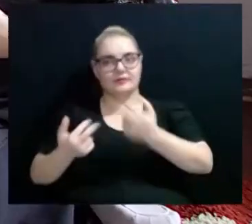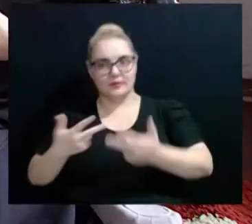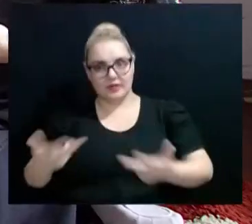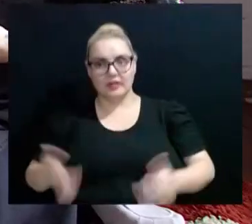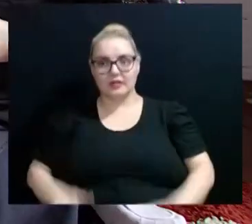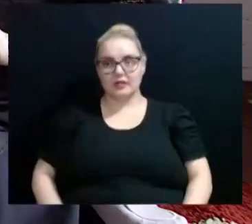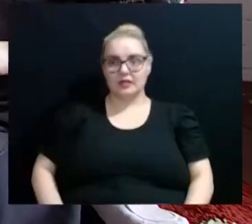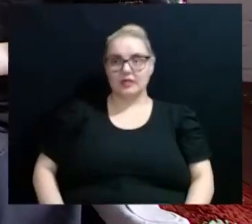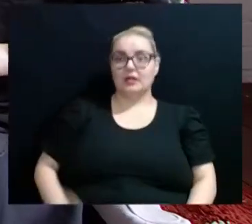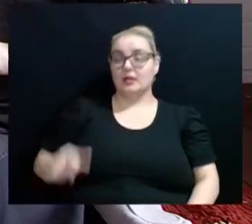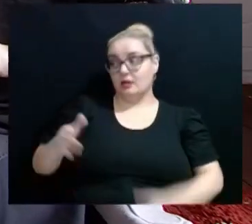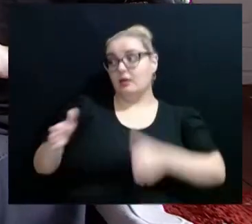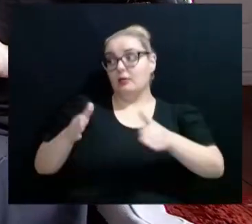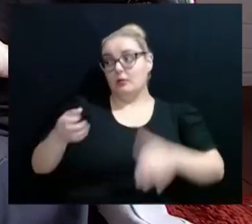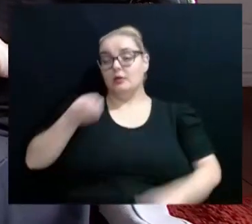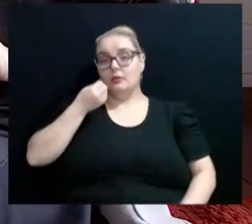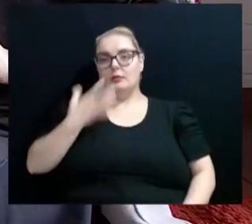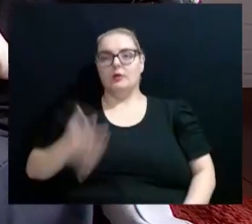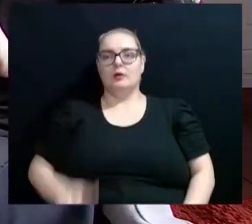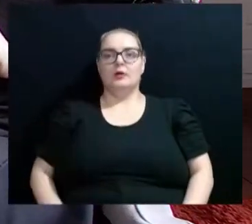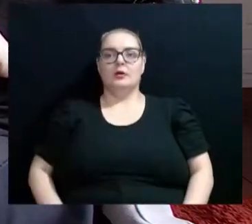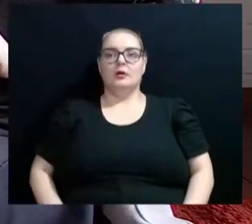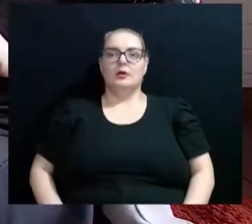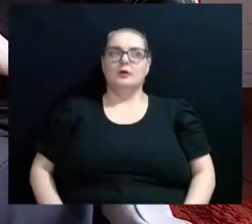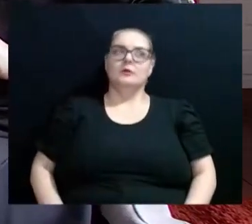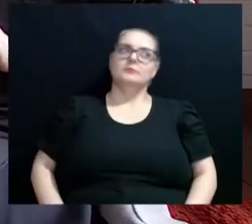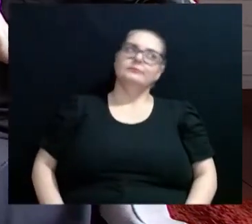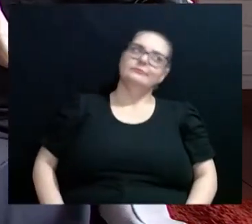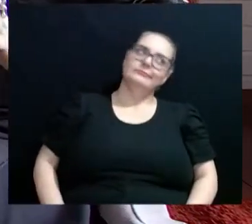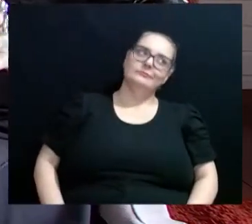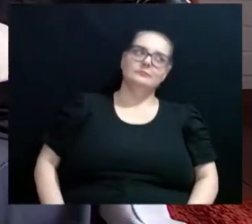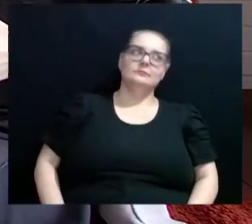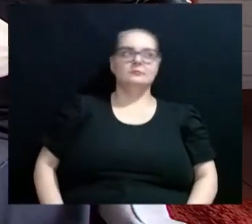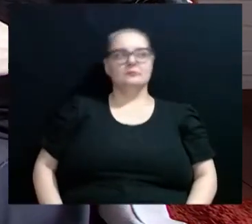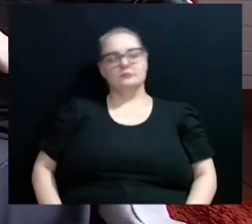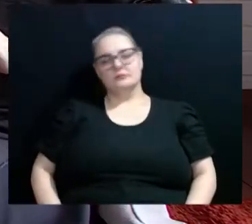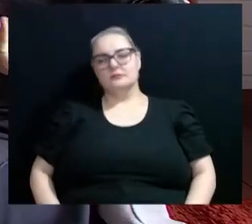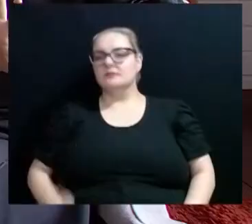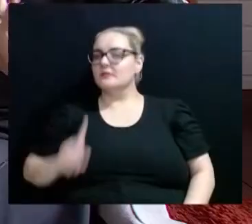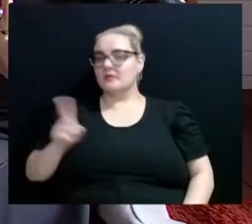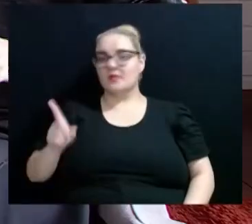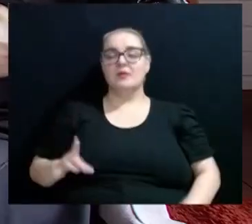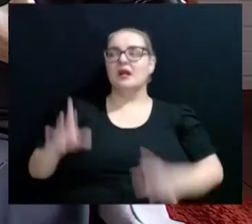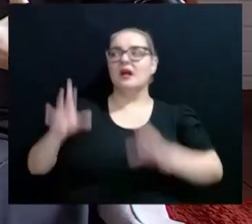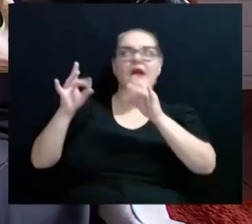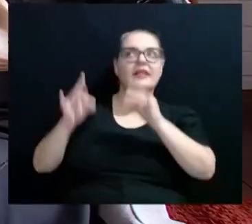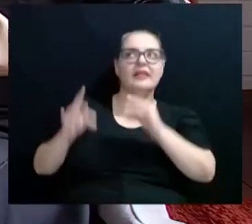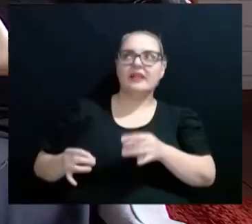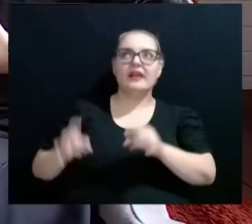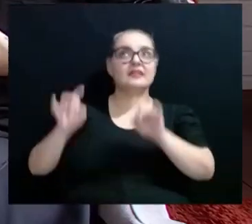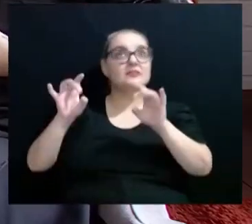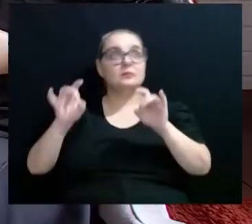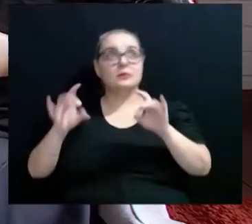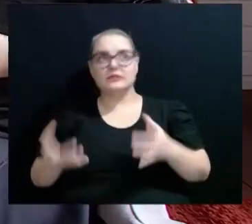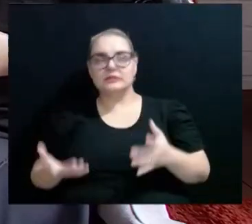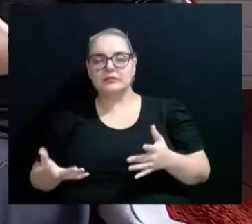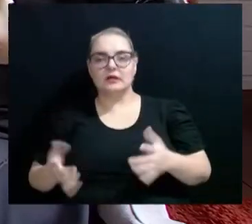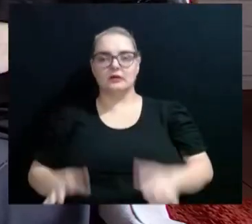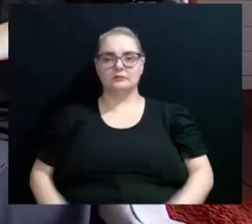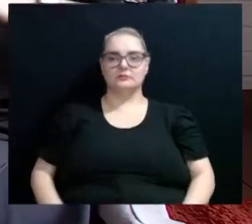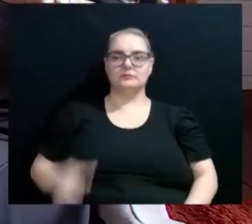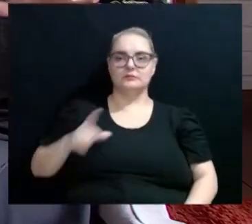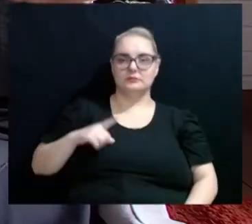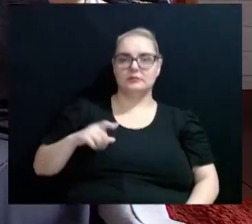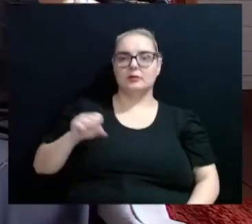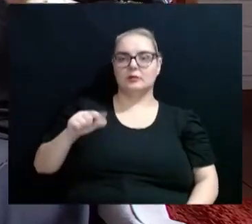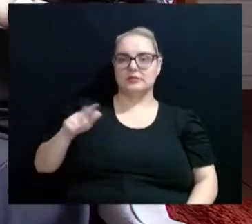alguma coisa, então é um período bom, mas também não é tão específico